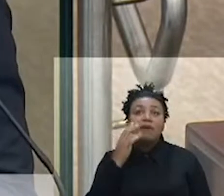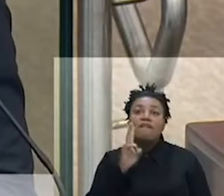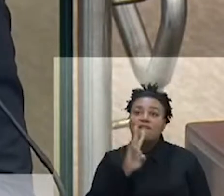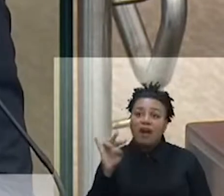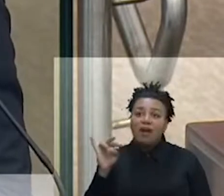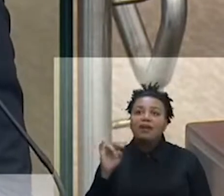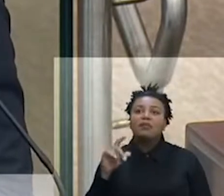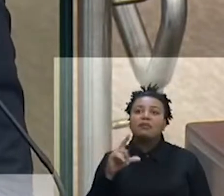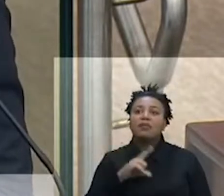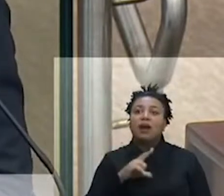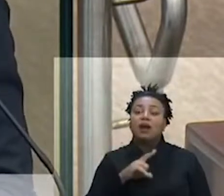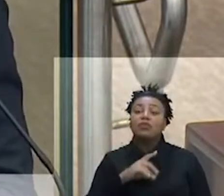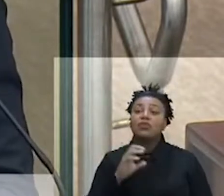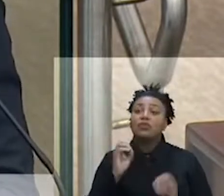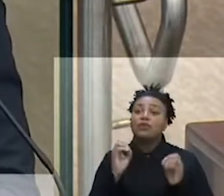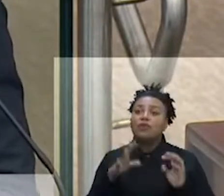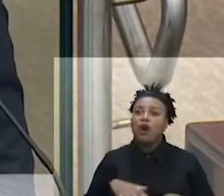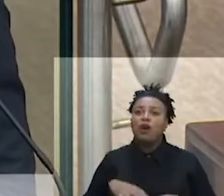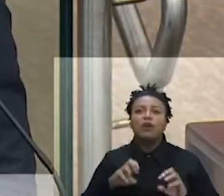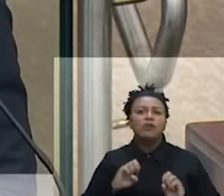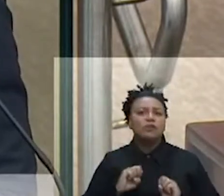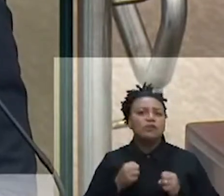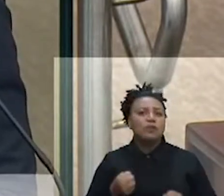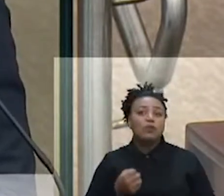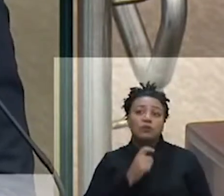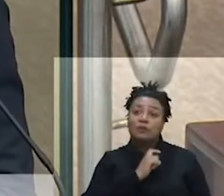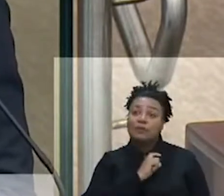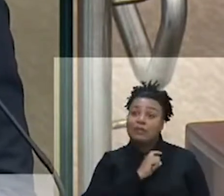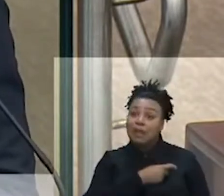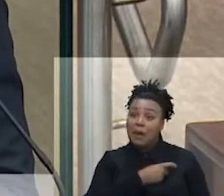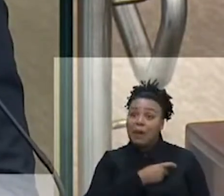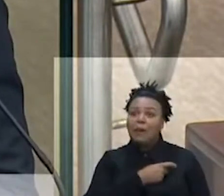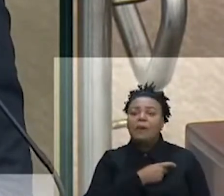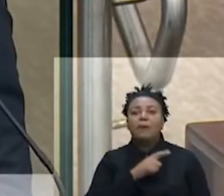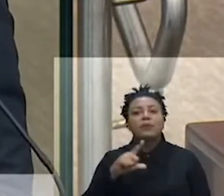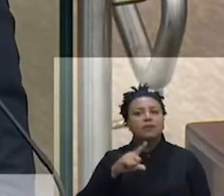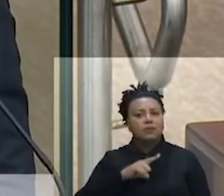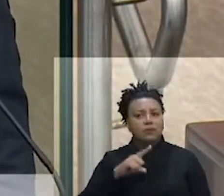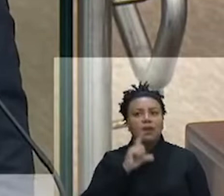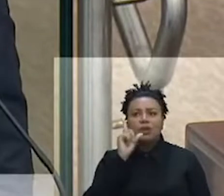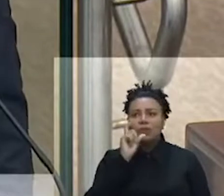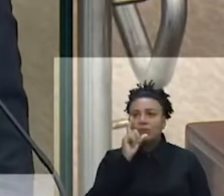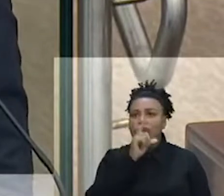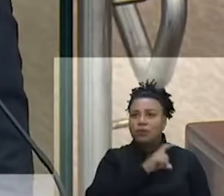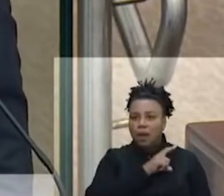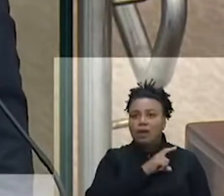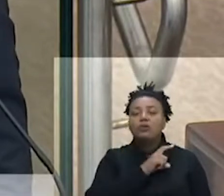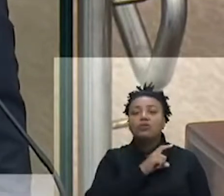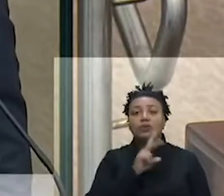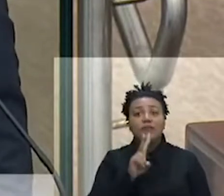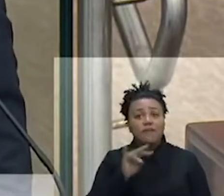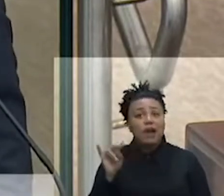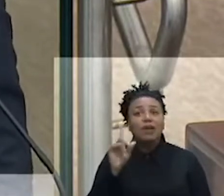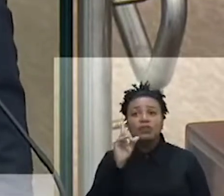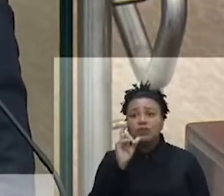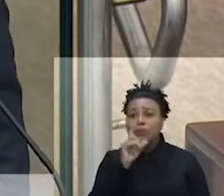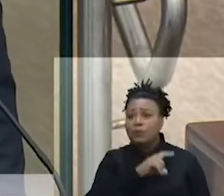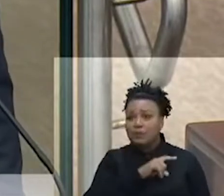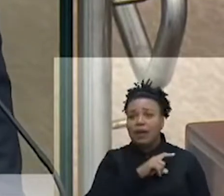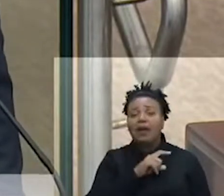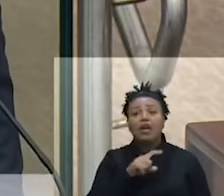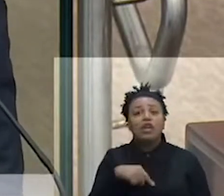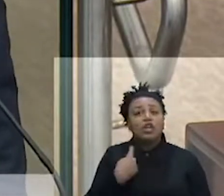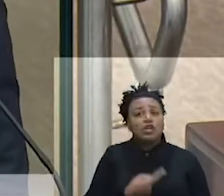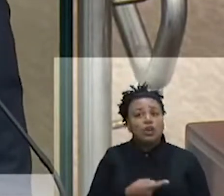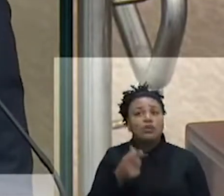estarão jogando fora um esforço fiscal obtido a duras penas e que vai dificultar que